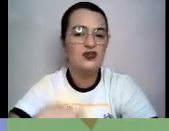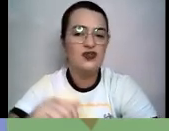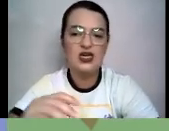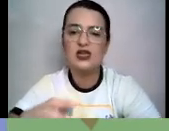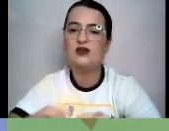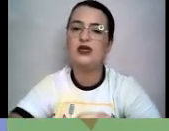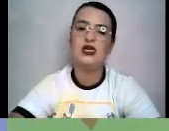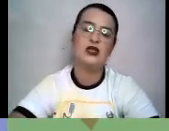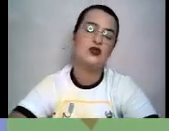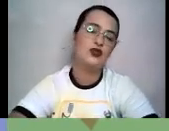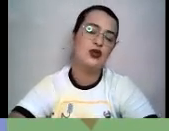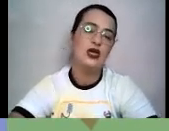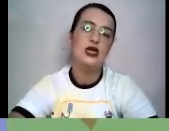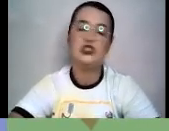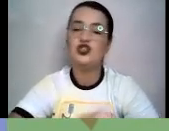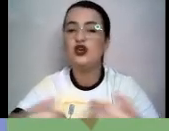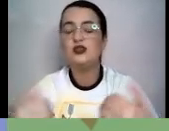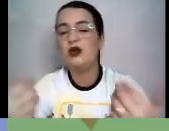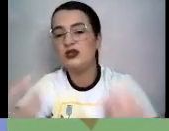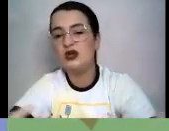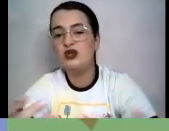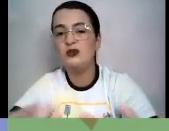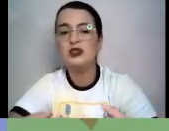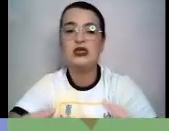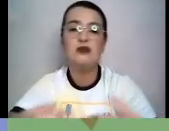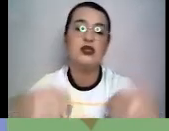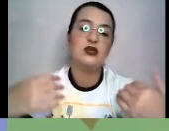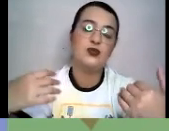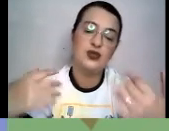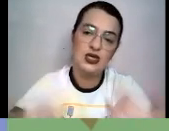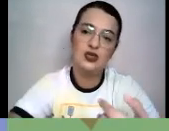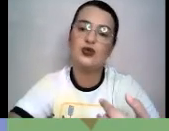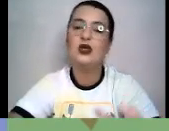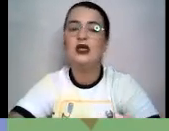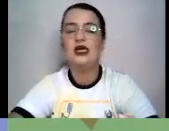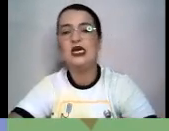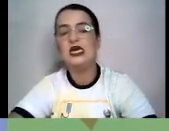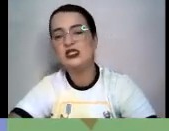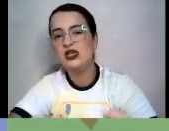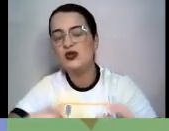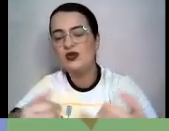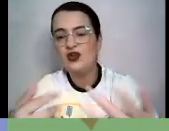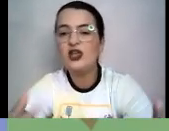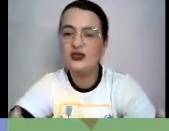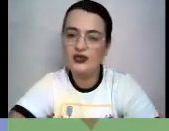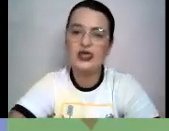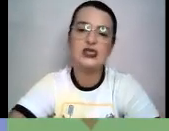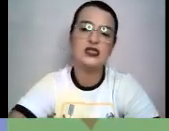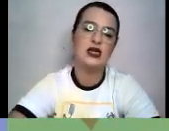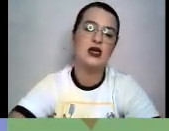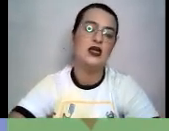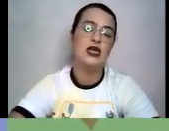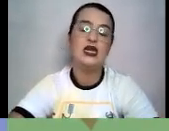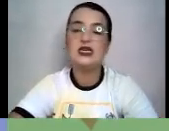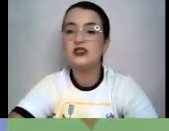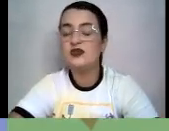eles viveram, né, com esses dois blocos econômicos sempre disputando, né? Eles têm uma forte